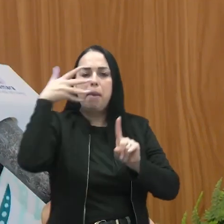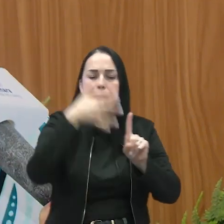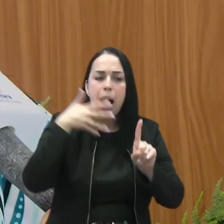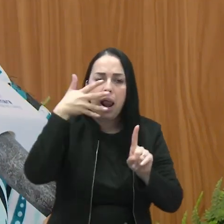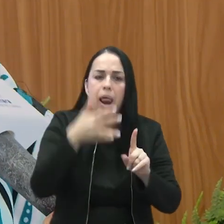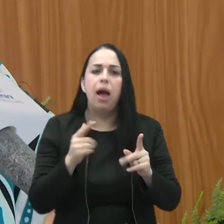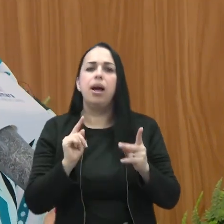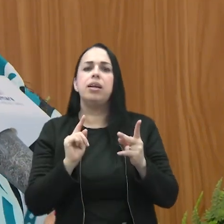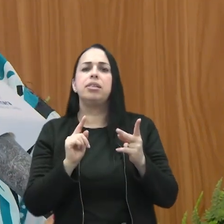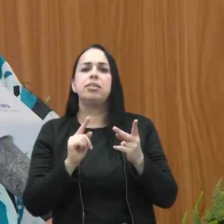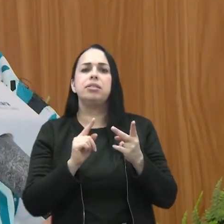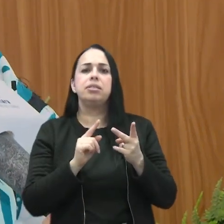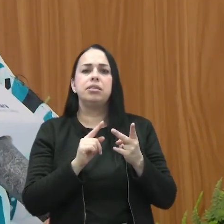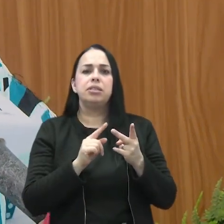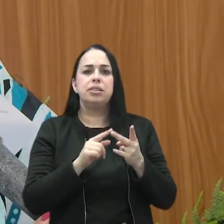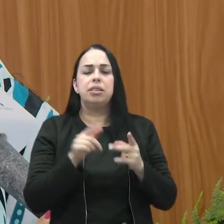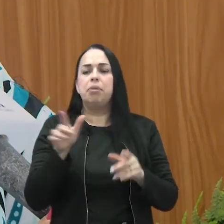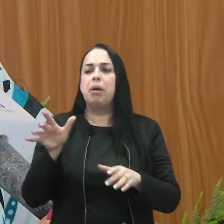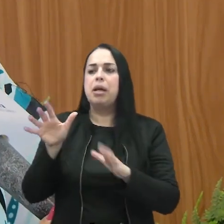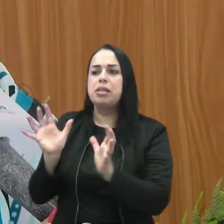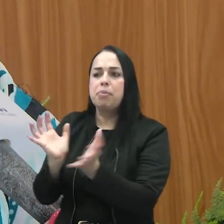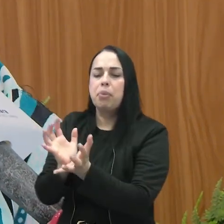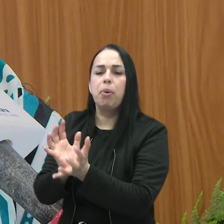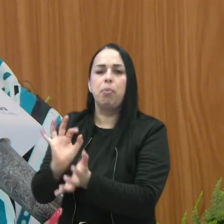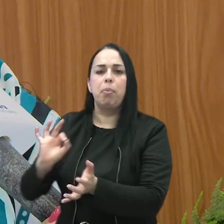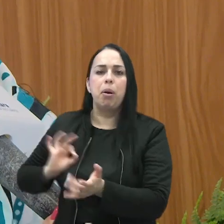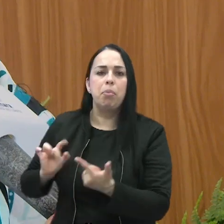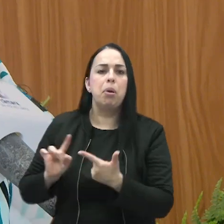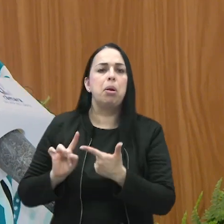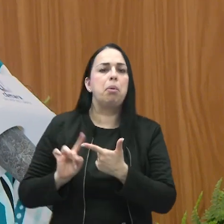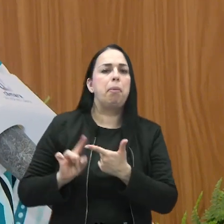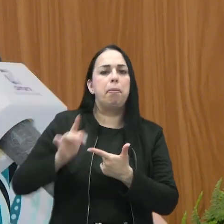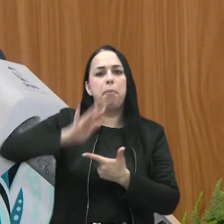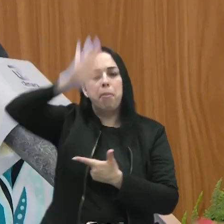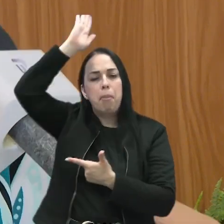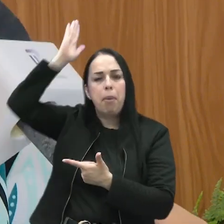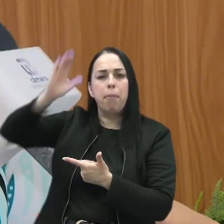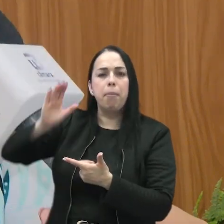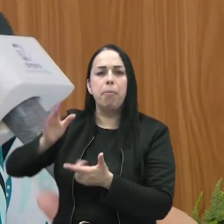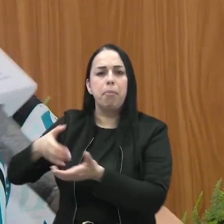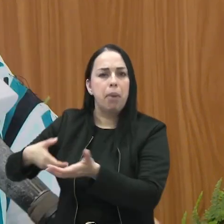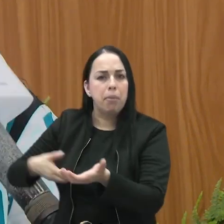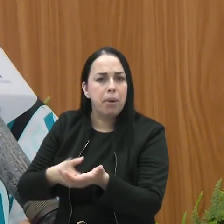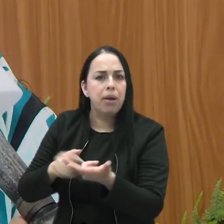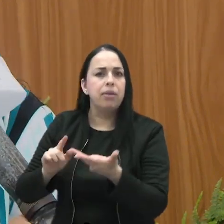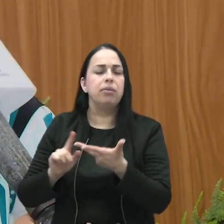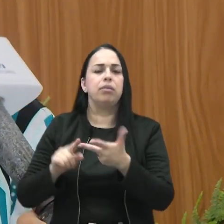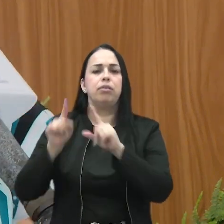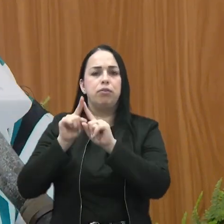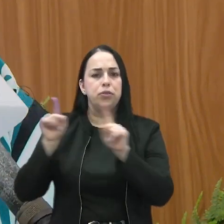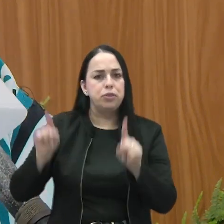estar levando palestras para bombeiro, polícia civil,